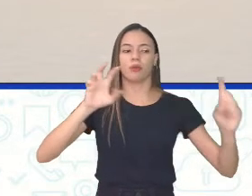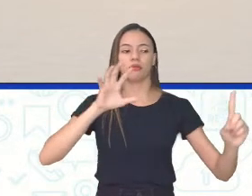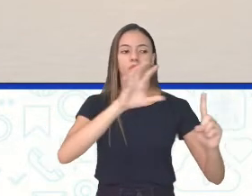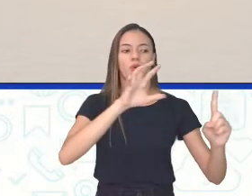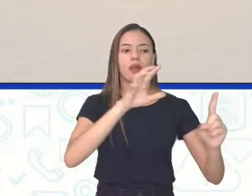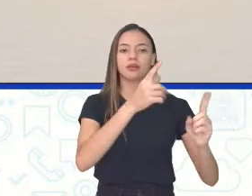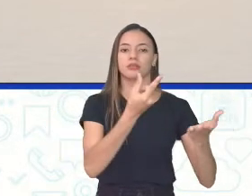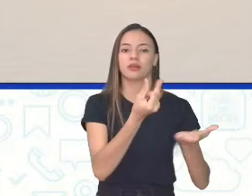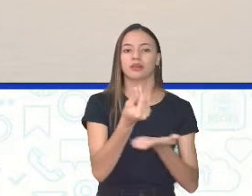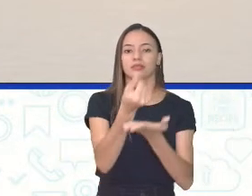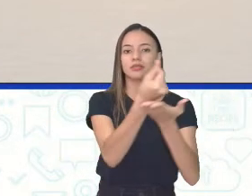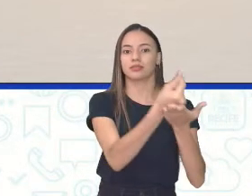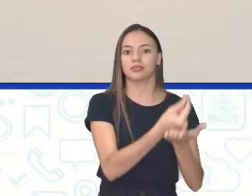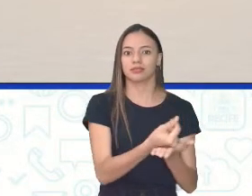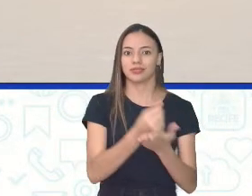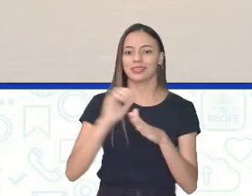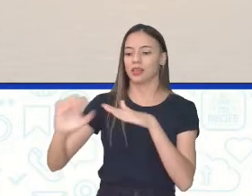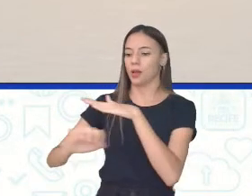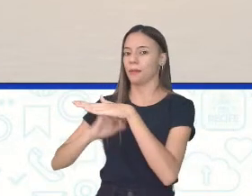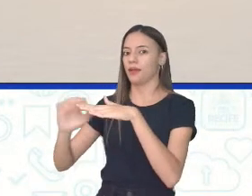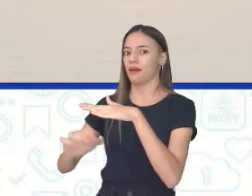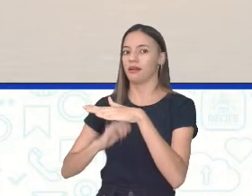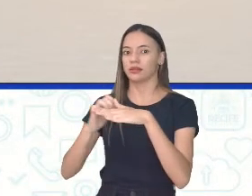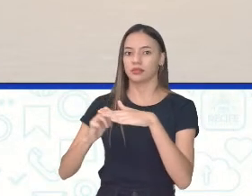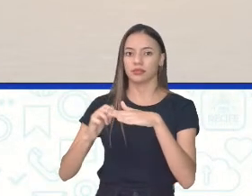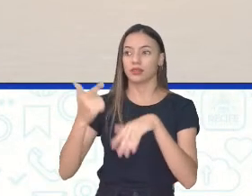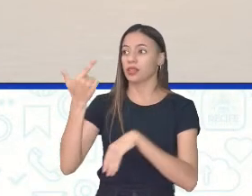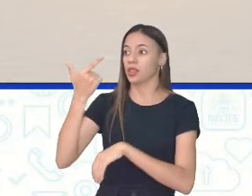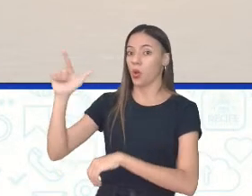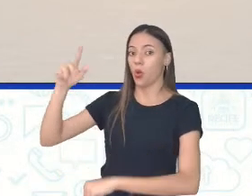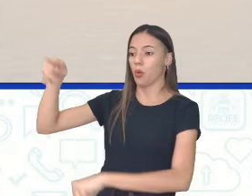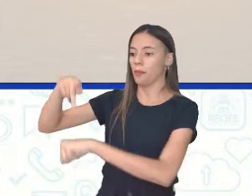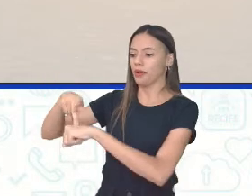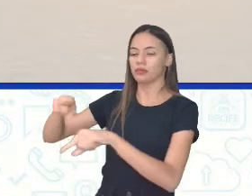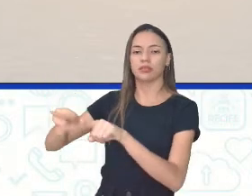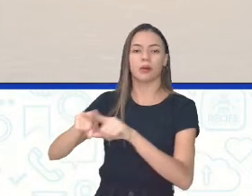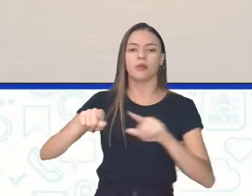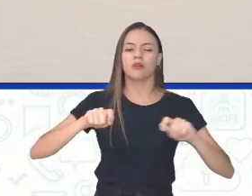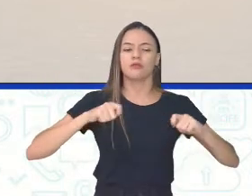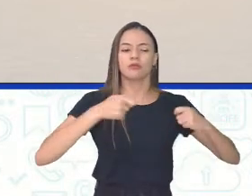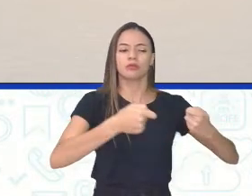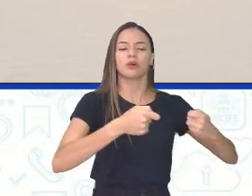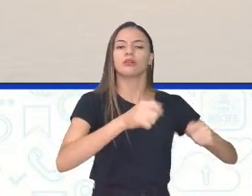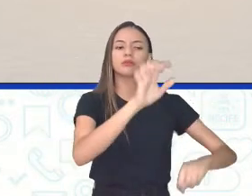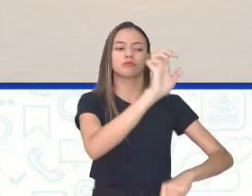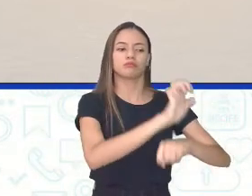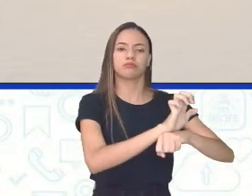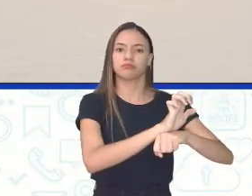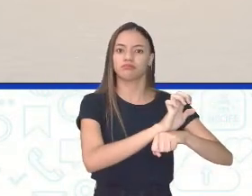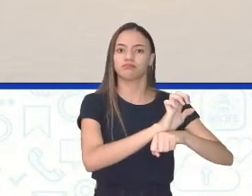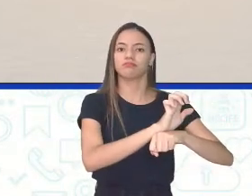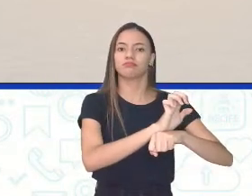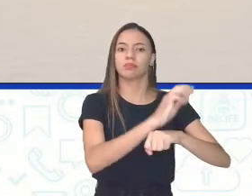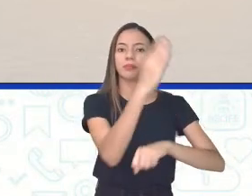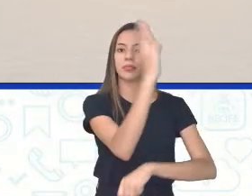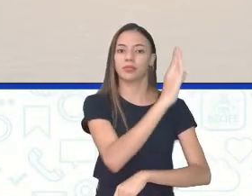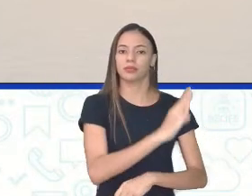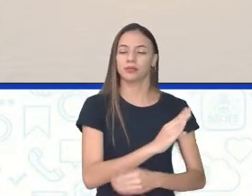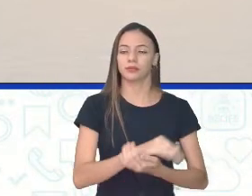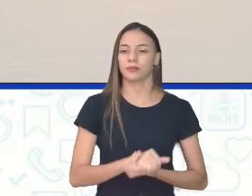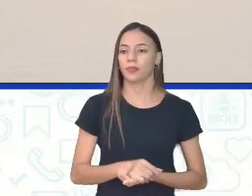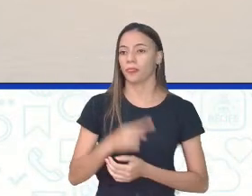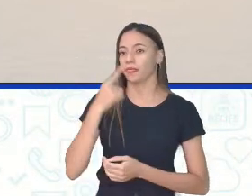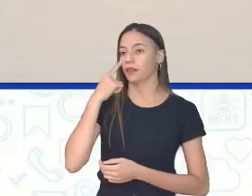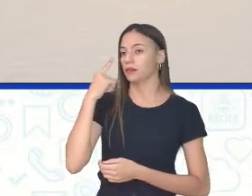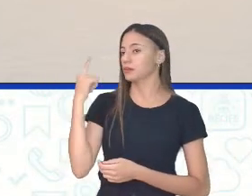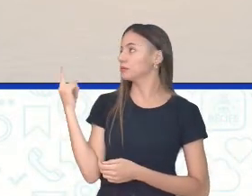capital, ou seja, dinheiros e empresas, estrangeiro, capital estrangeiro, e o fortalecimento do Estado brasileiro. Então, veja, aqui ó, a gente